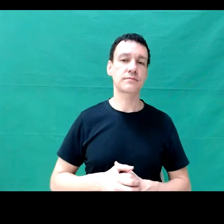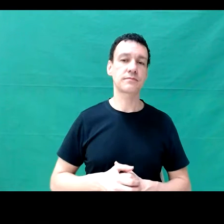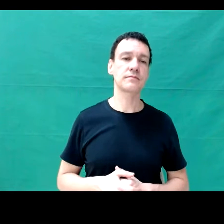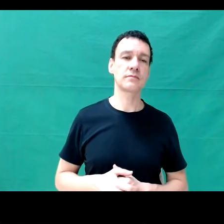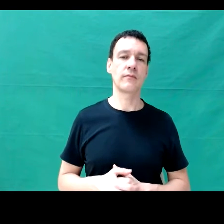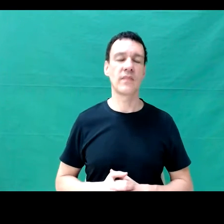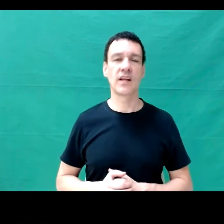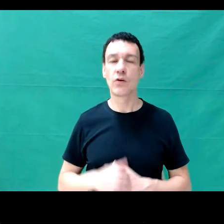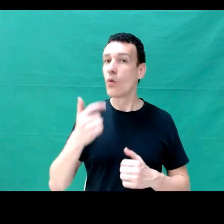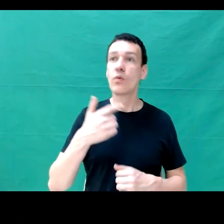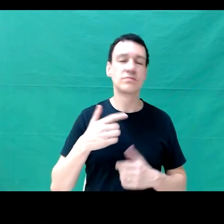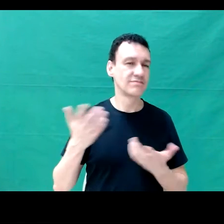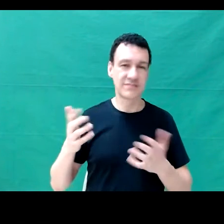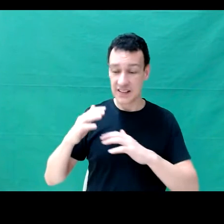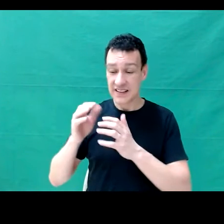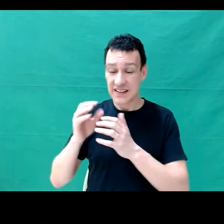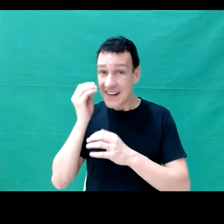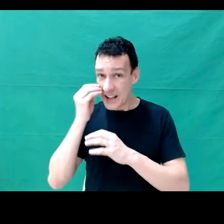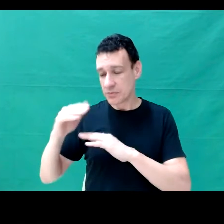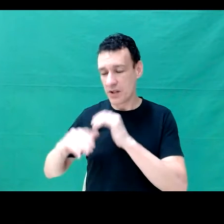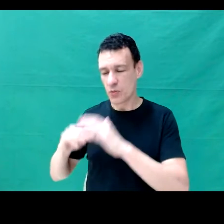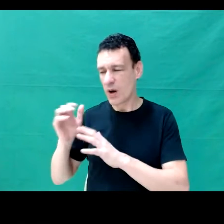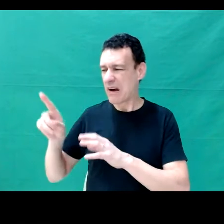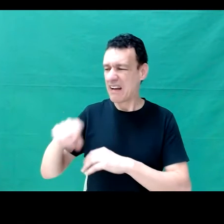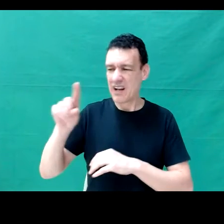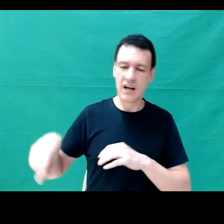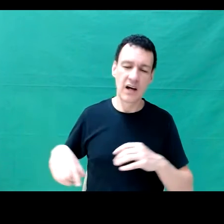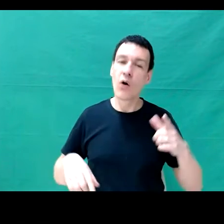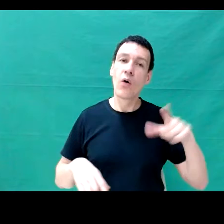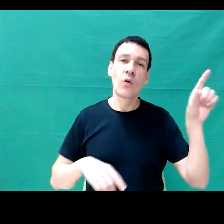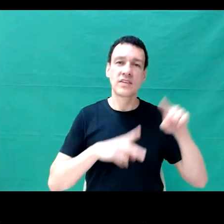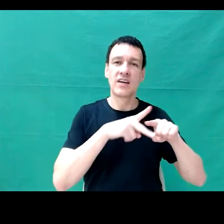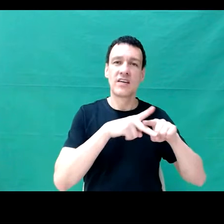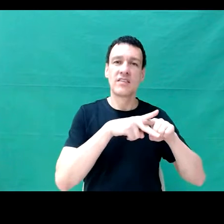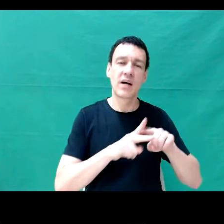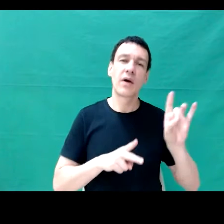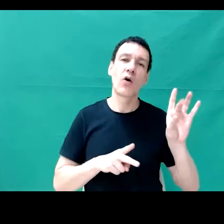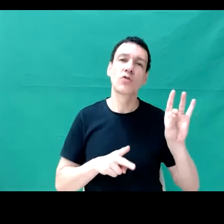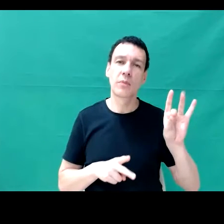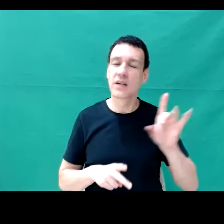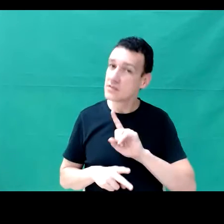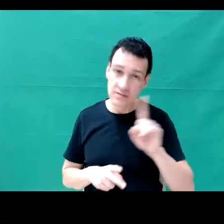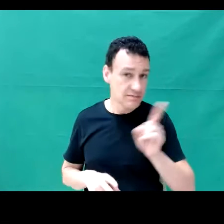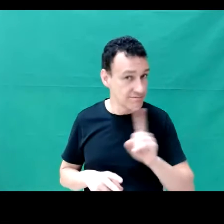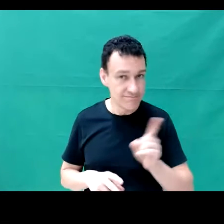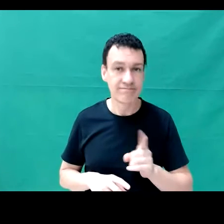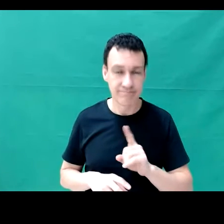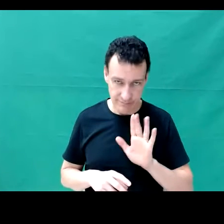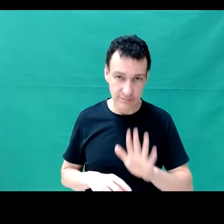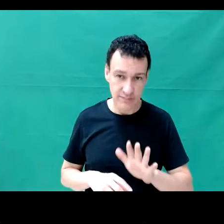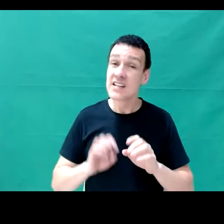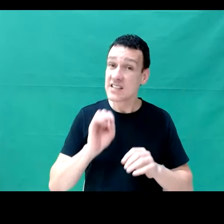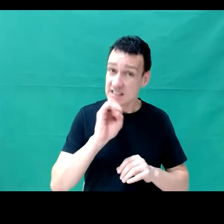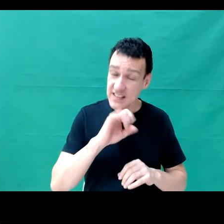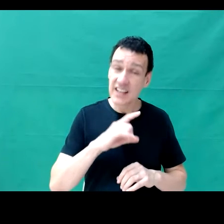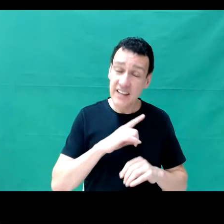nenhuma outra ferramenta. São necessários sempre estarem acontecendo. De novo, reforço, não acreditem em